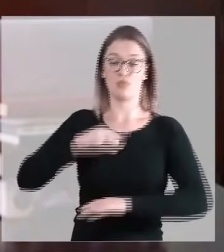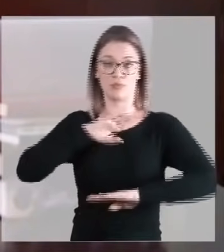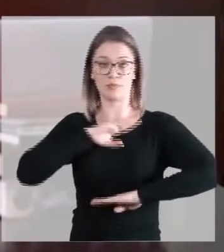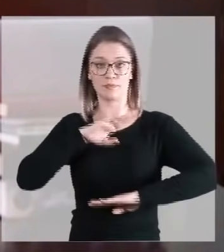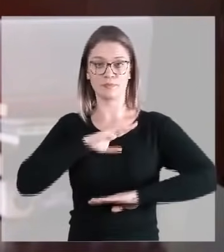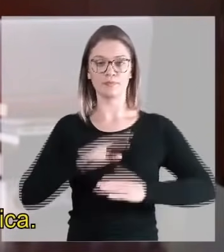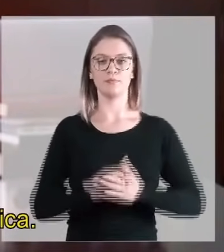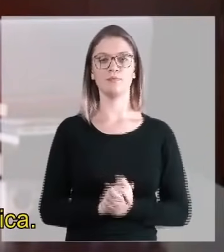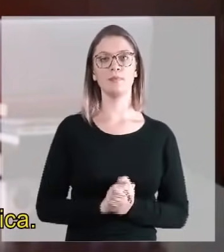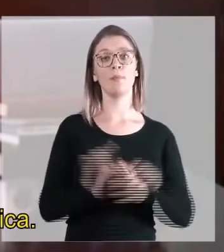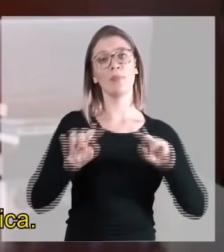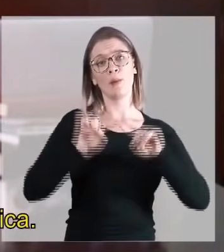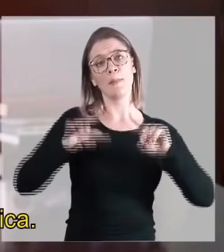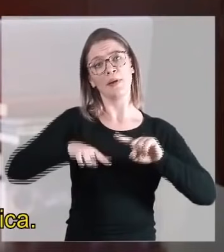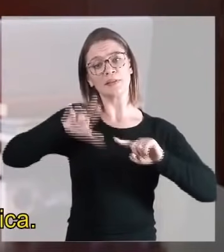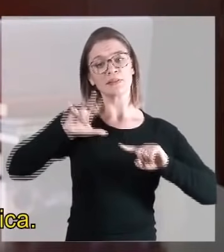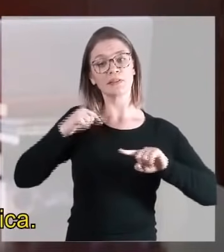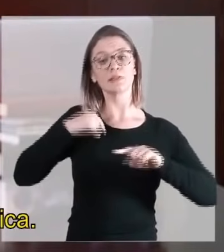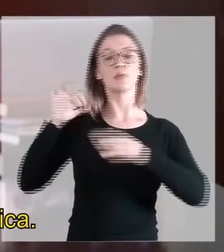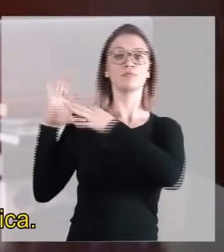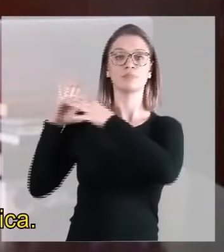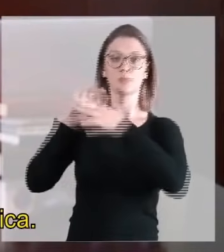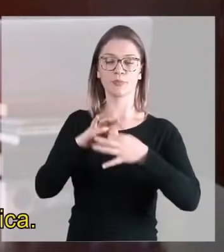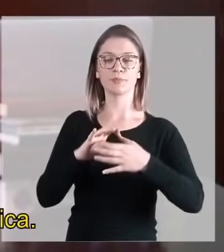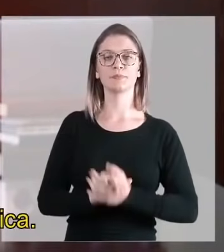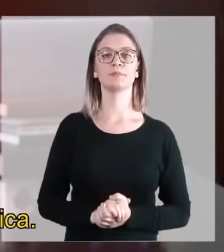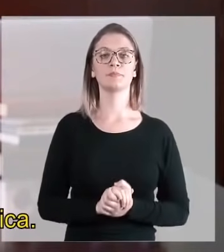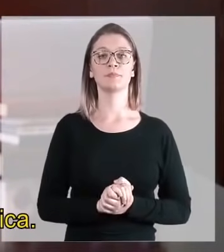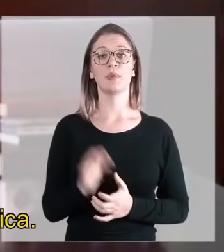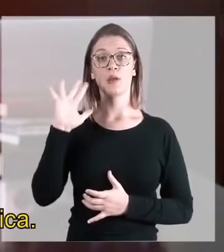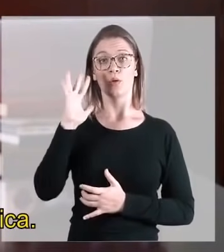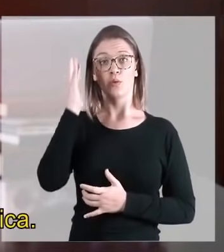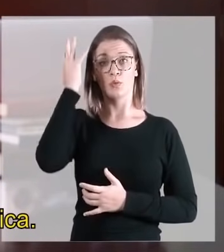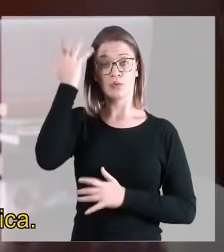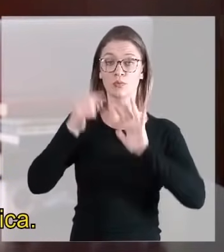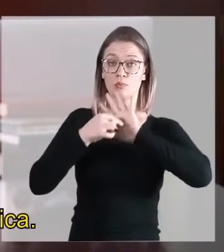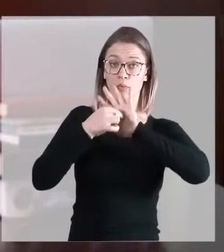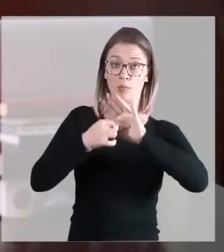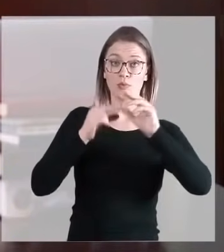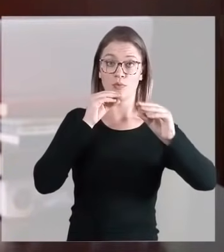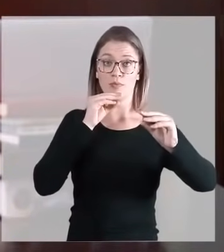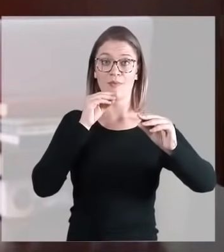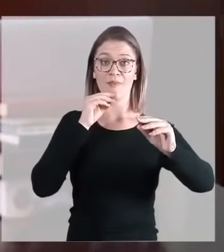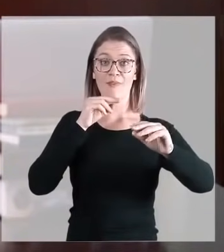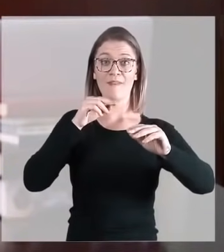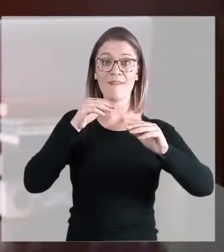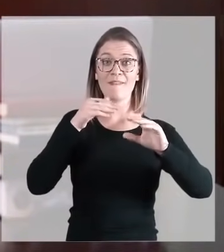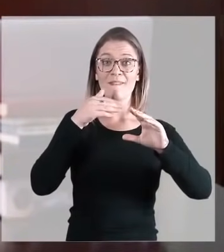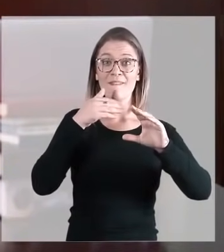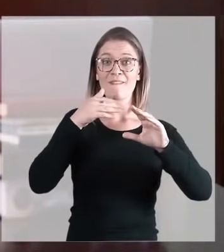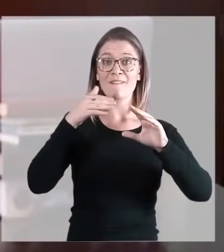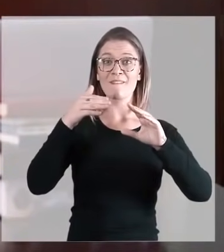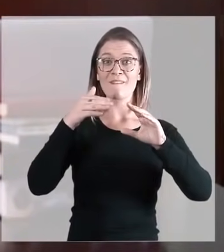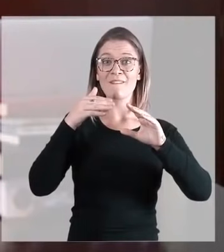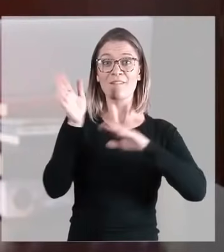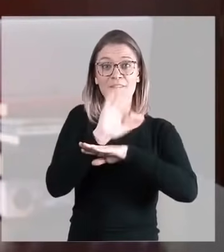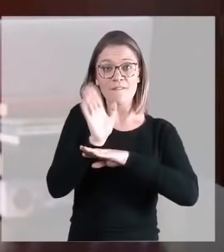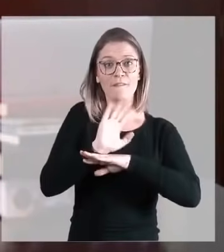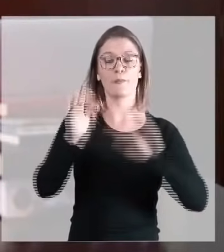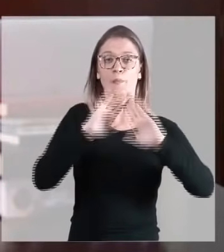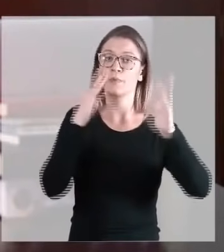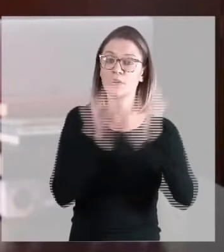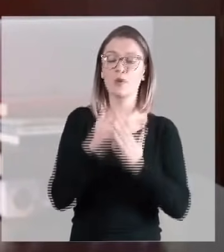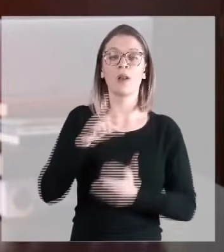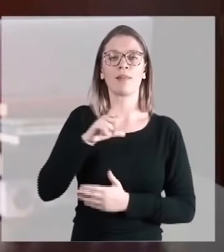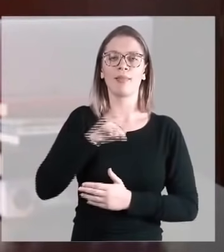contextualizar os senhores. Aconteceu uma mostra de filmes em uma escola e causou uma polêmica. Depois, essa mostra de filmes acabou sendo